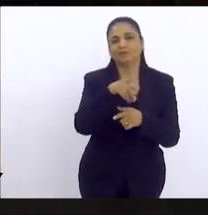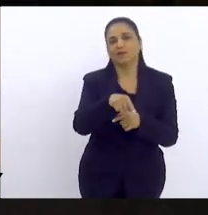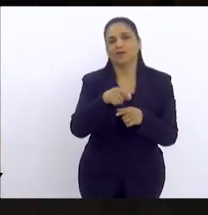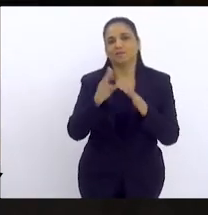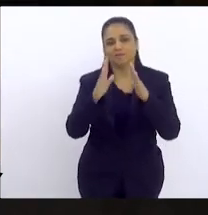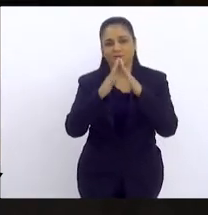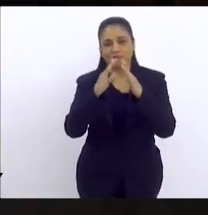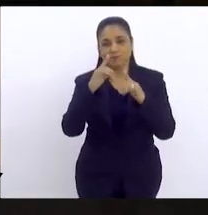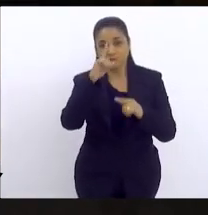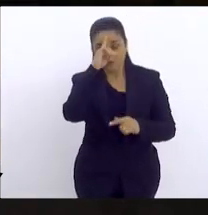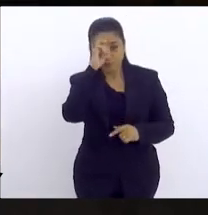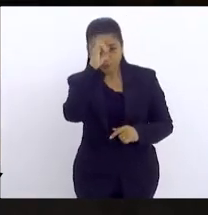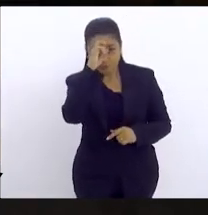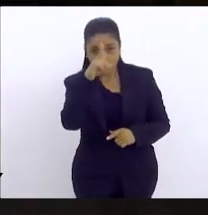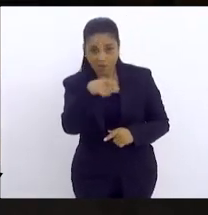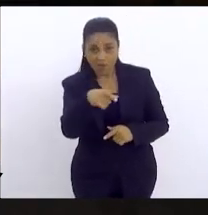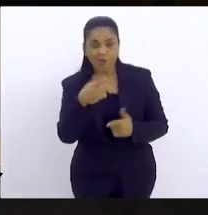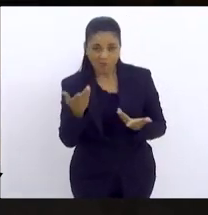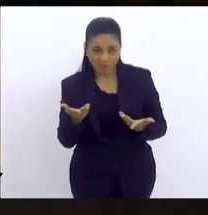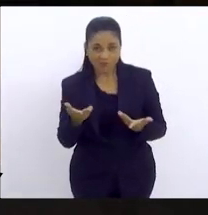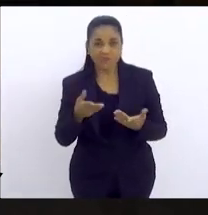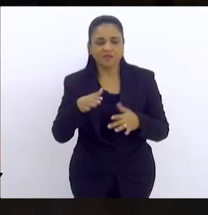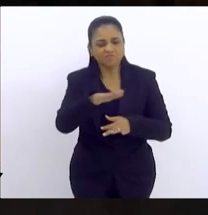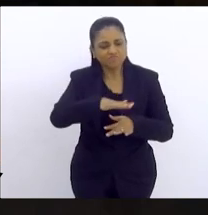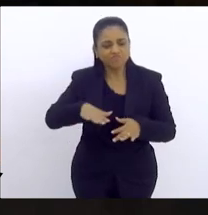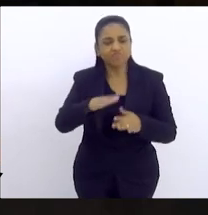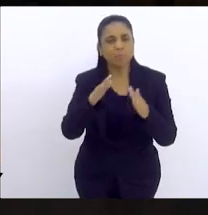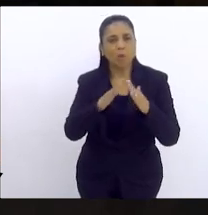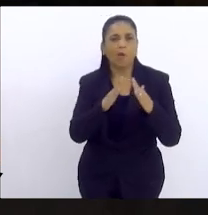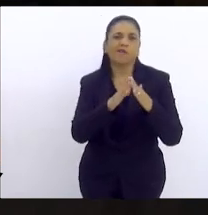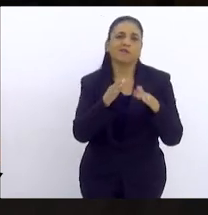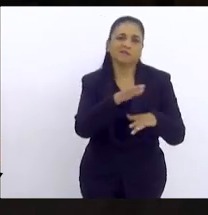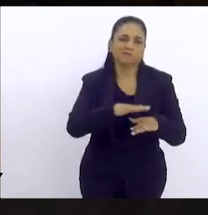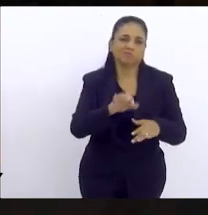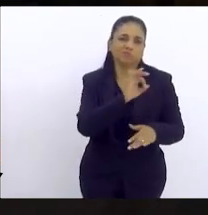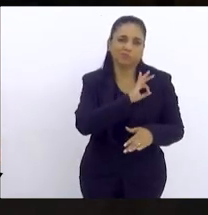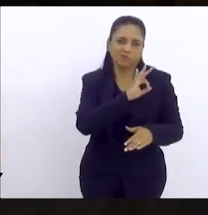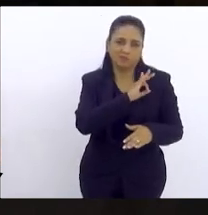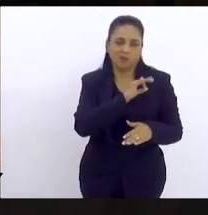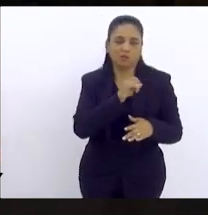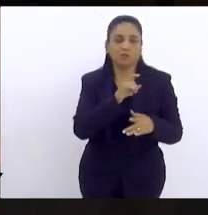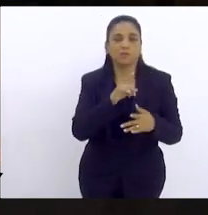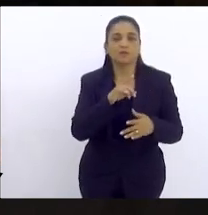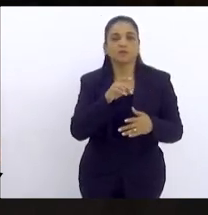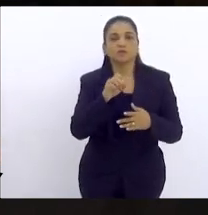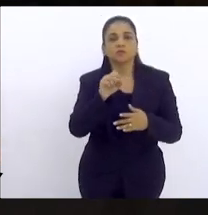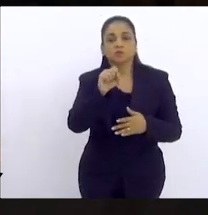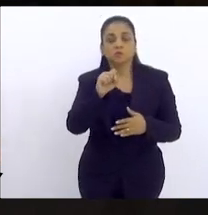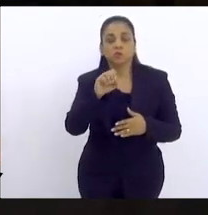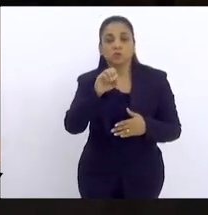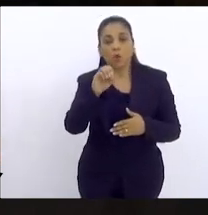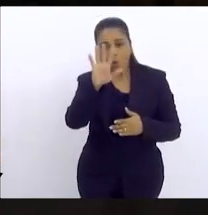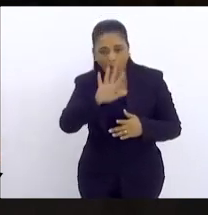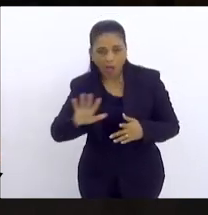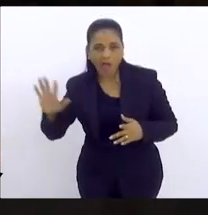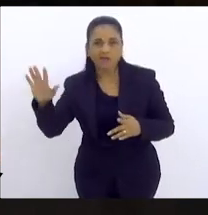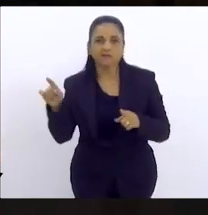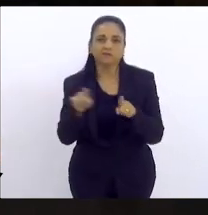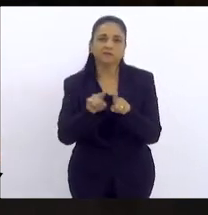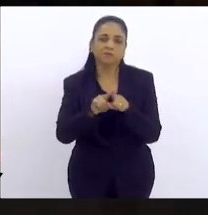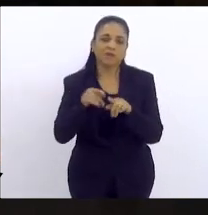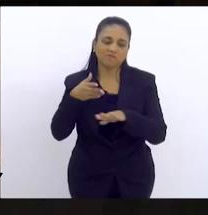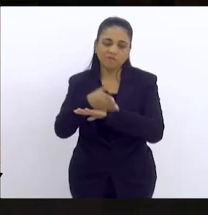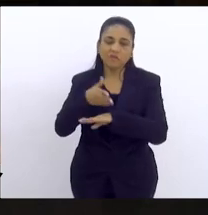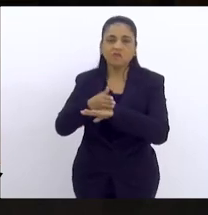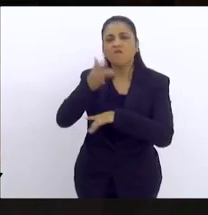os policiais que que moram na Baixada e também que moram nessa parte do interior e a parte da zona oeste também que vai ser na beira da Dutra ali o acesso vai ser